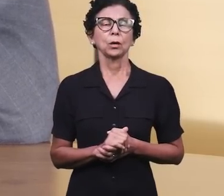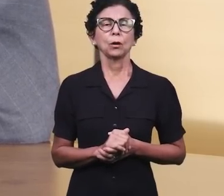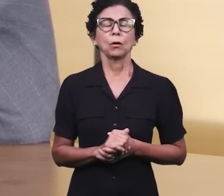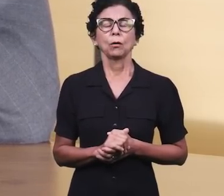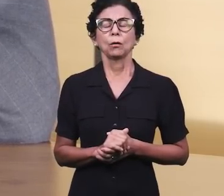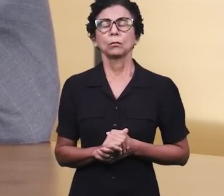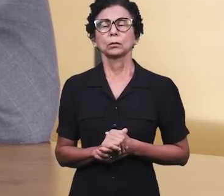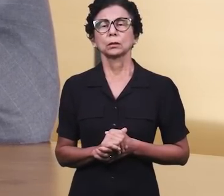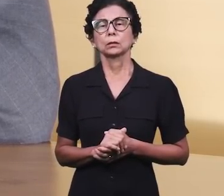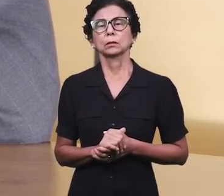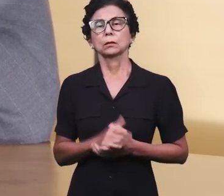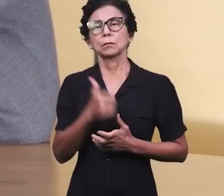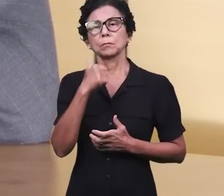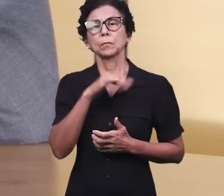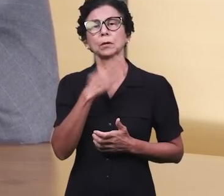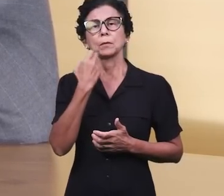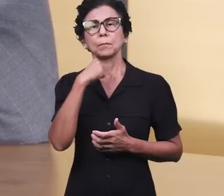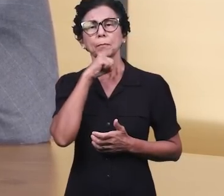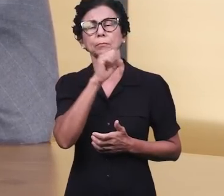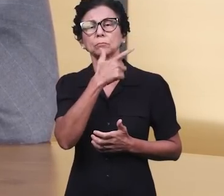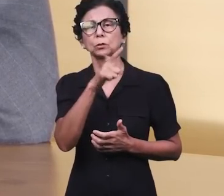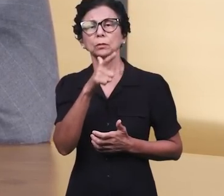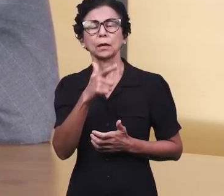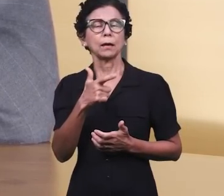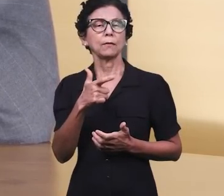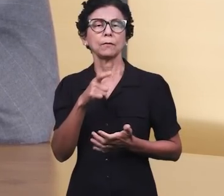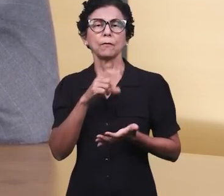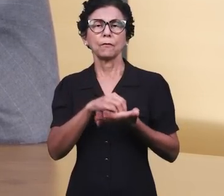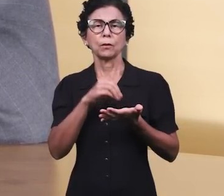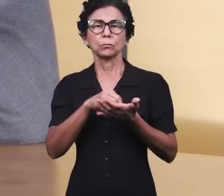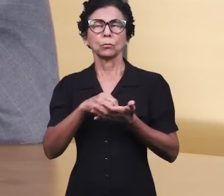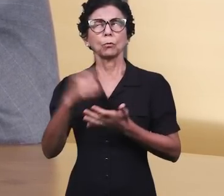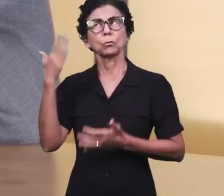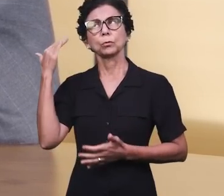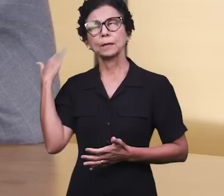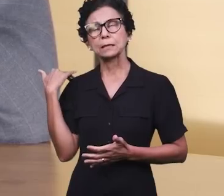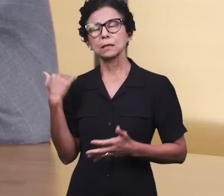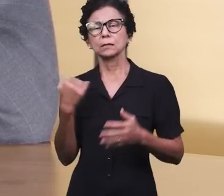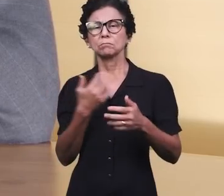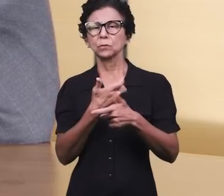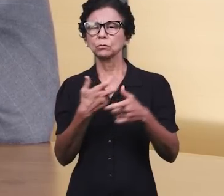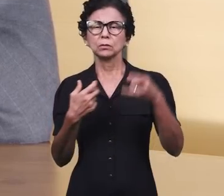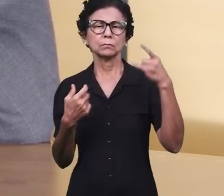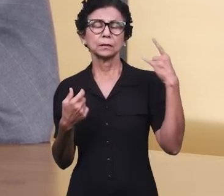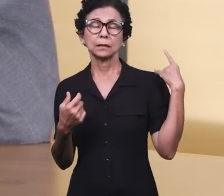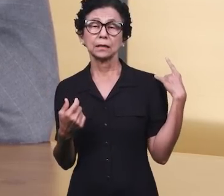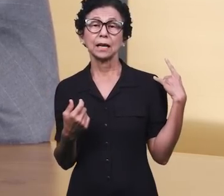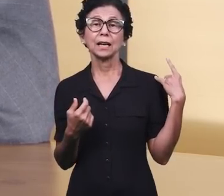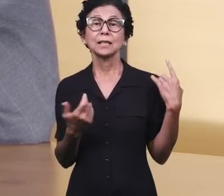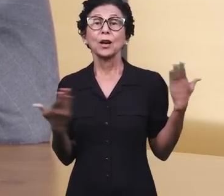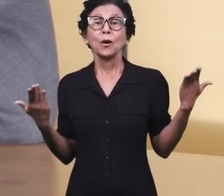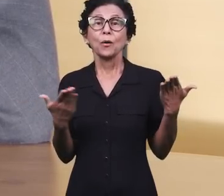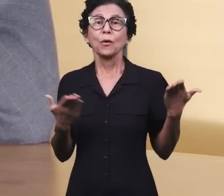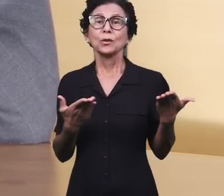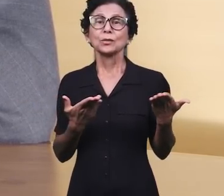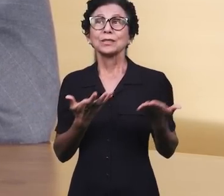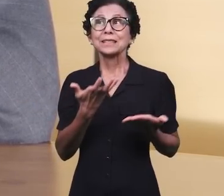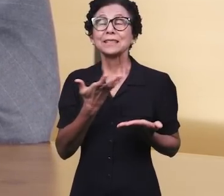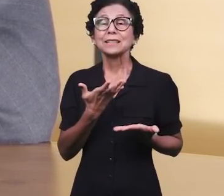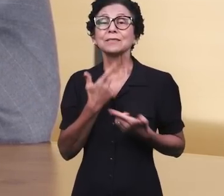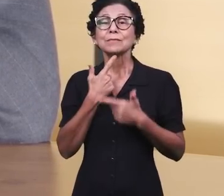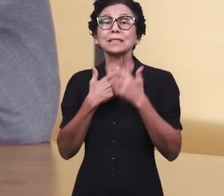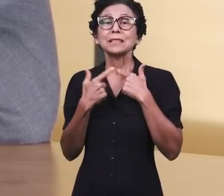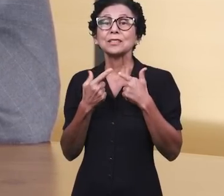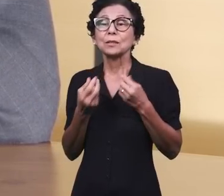isso. Mas transmitir a herança do Senhor, o conteúdo daquilo que o Senhor que vai nos levar até